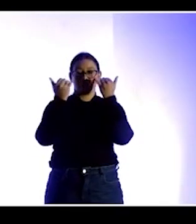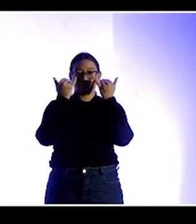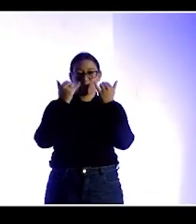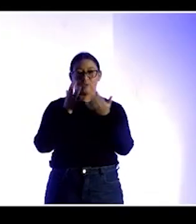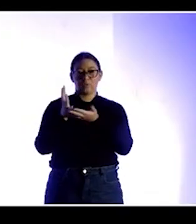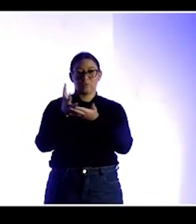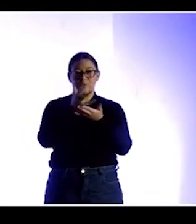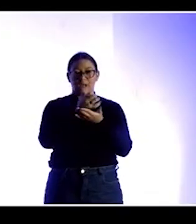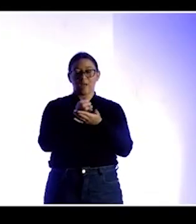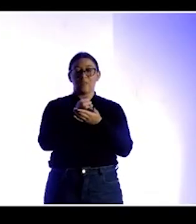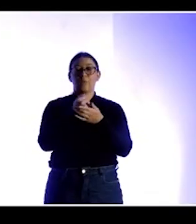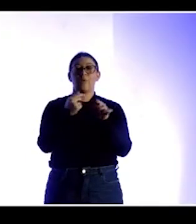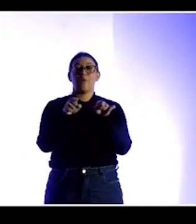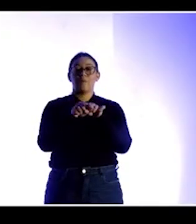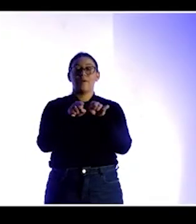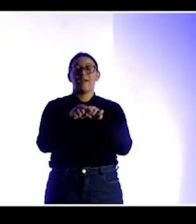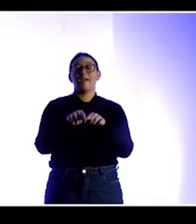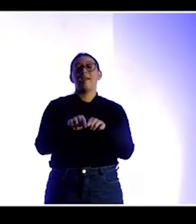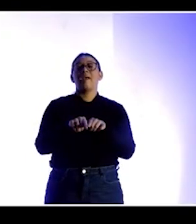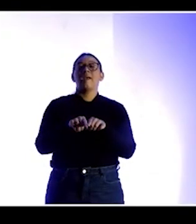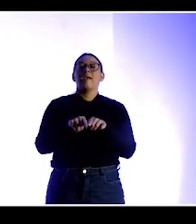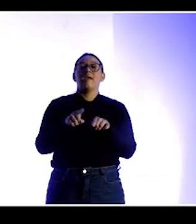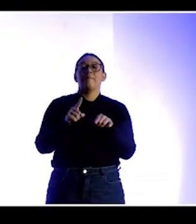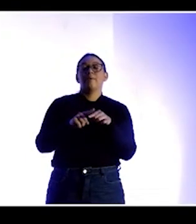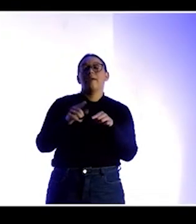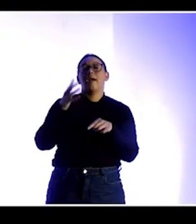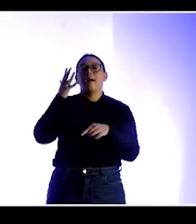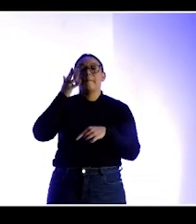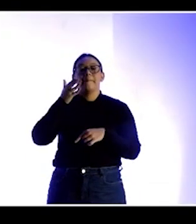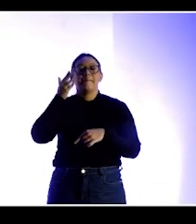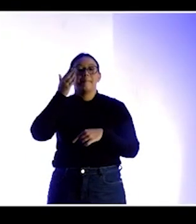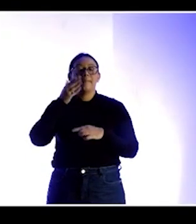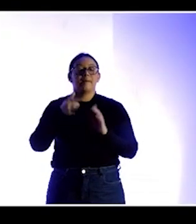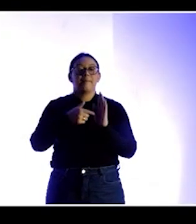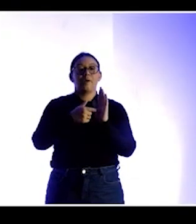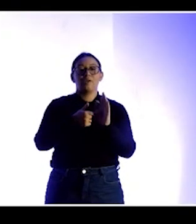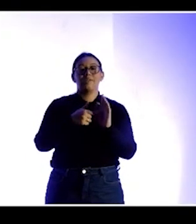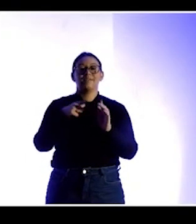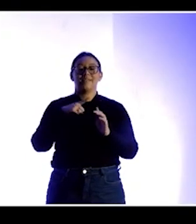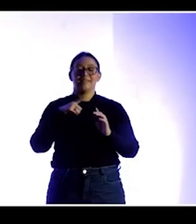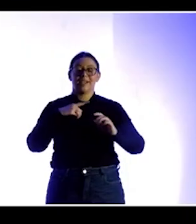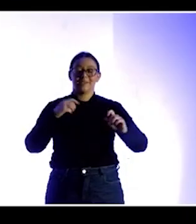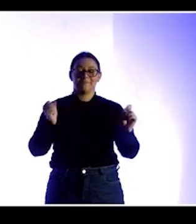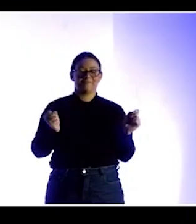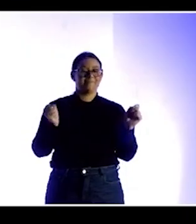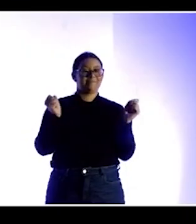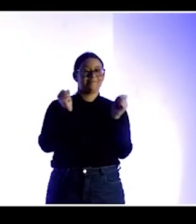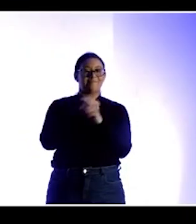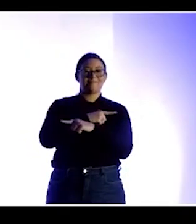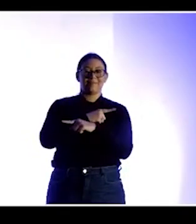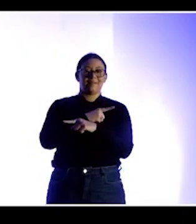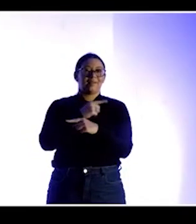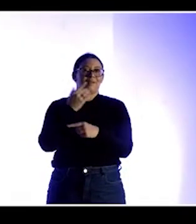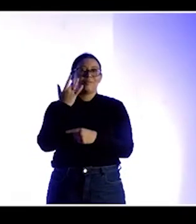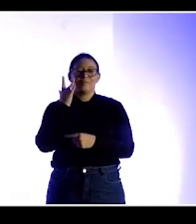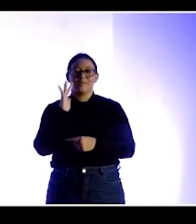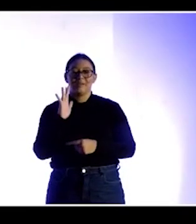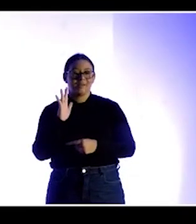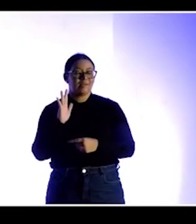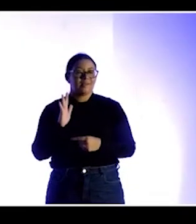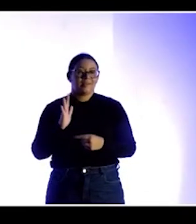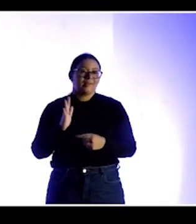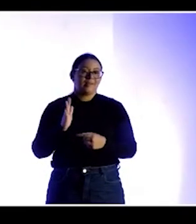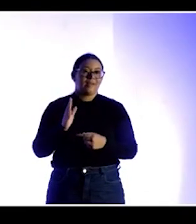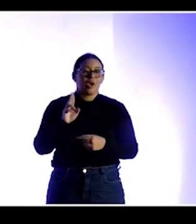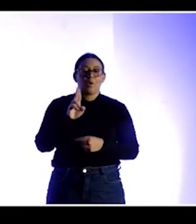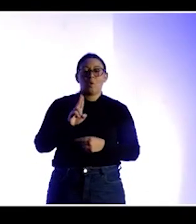falou muito sobre água. Tá? Existe uma controvérsia, ou sei lá, sobre